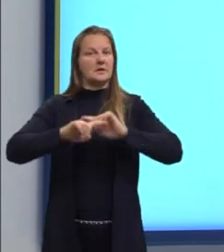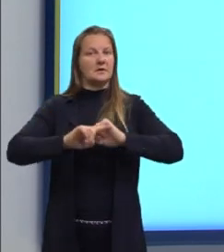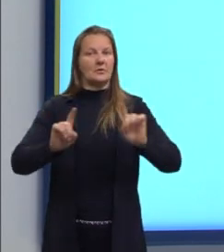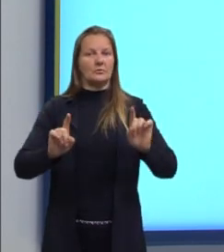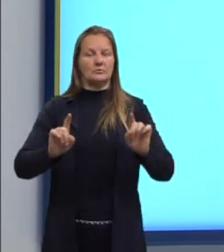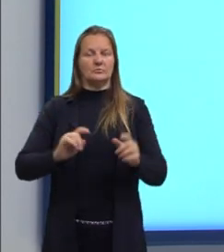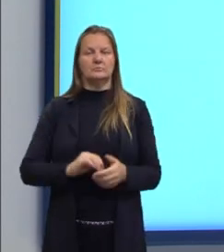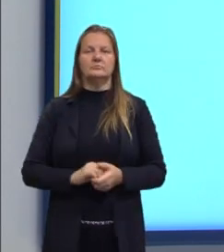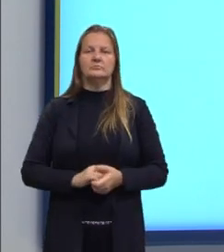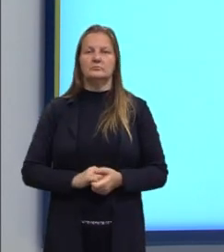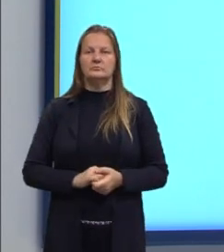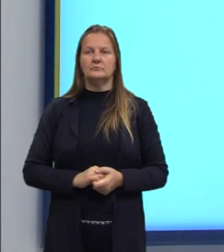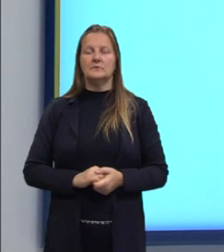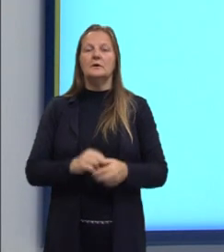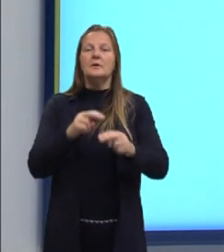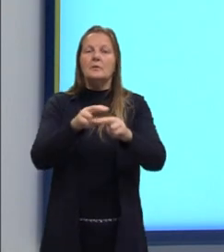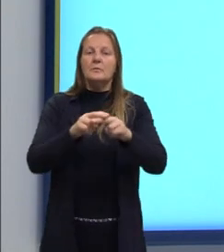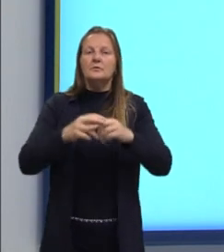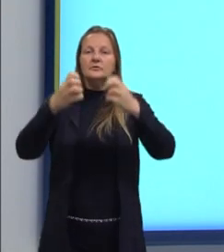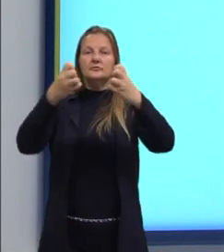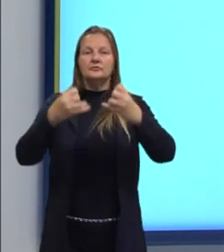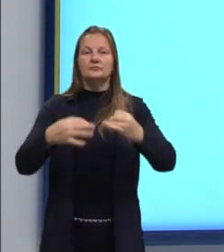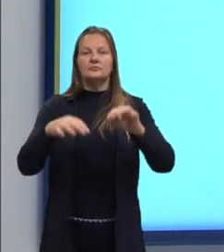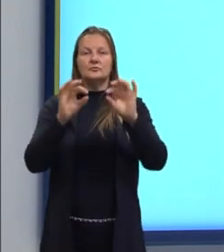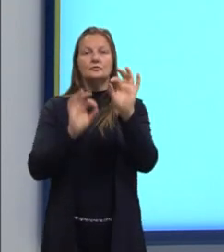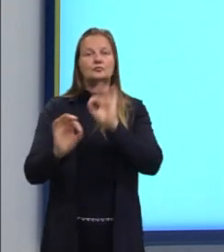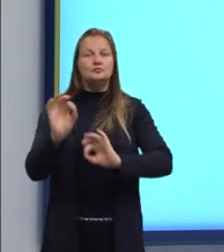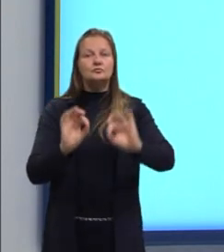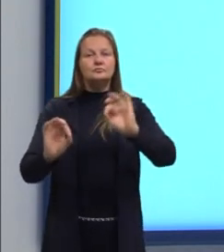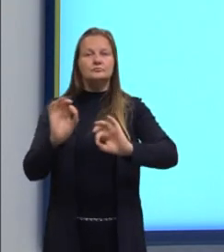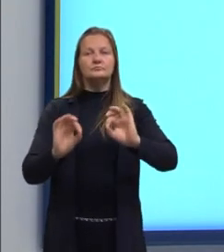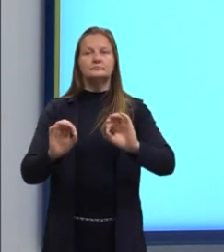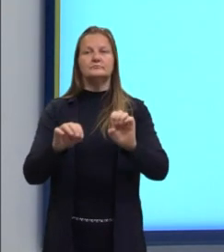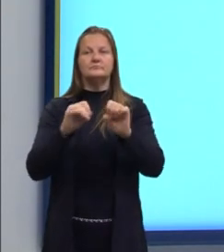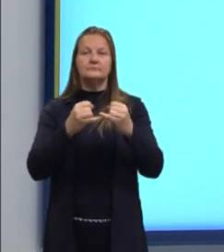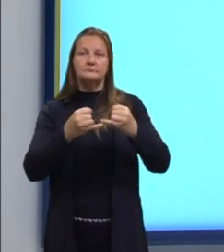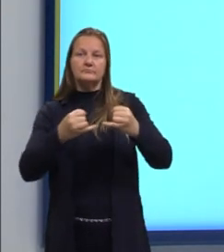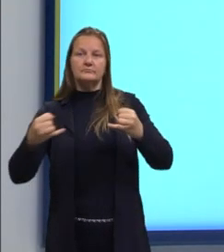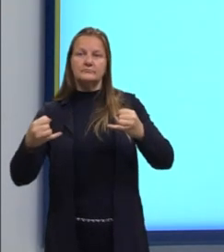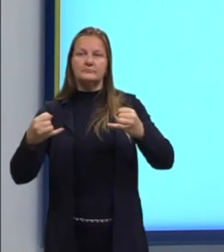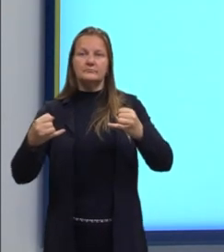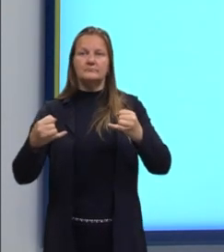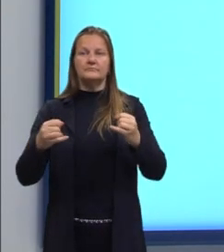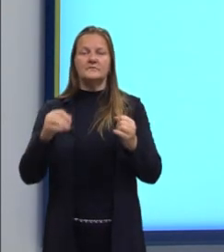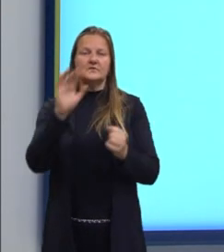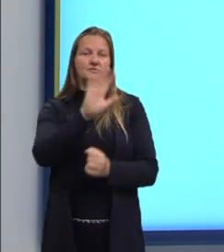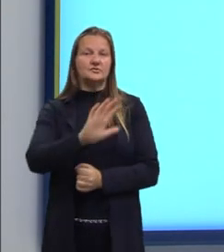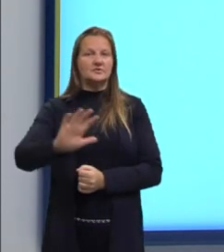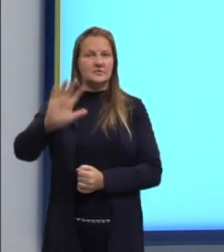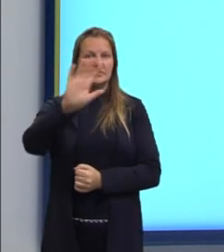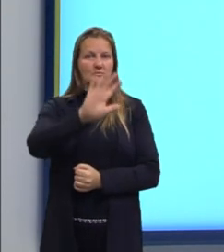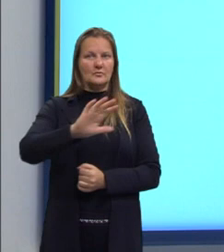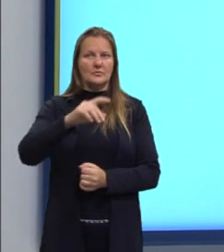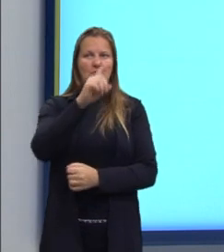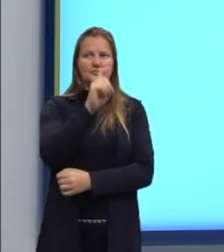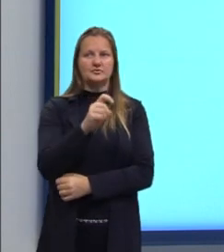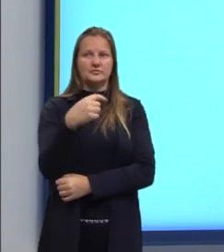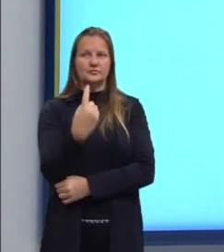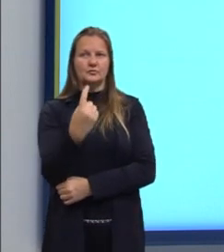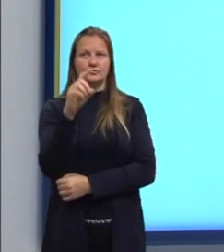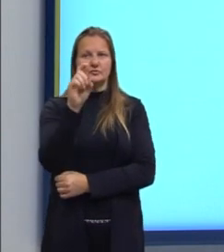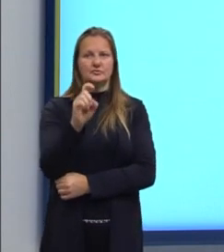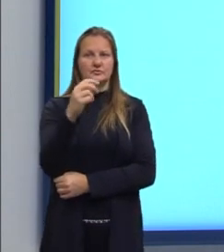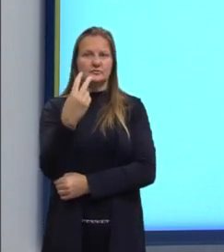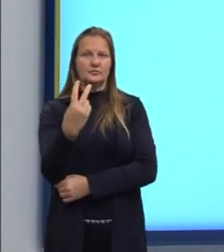e por isso que a gente chega nesse formato da equação linear aqui de uma forma genérica o X1 o